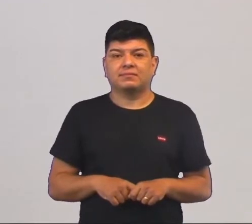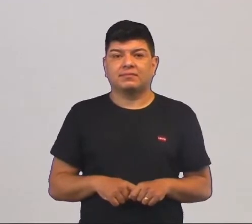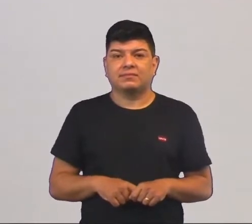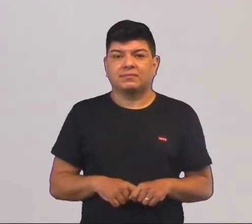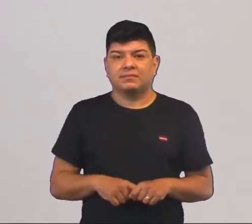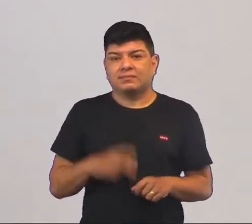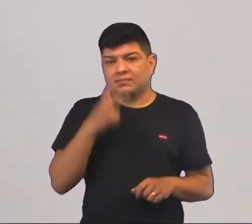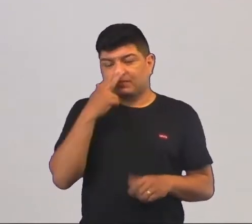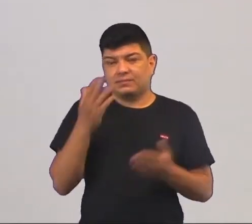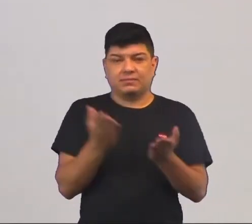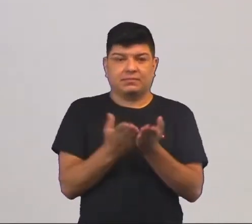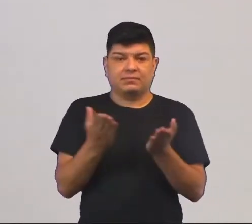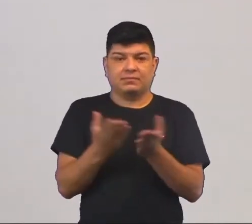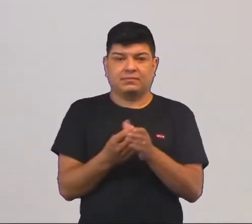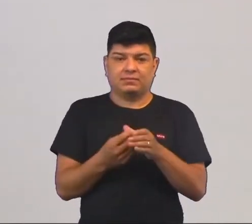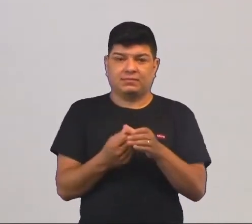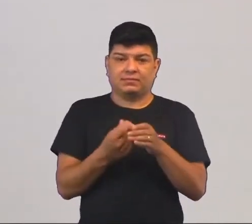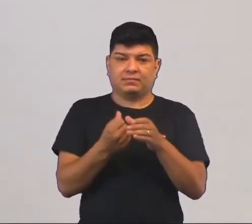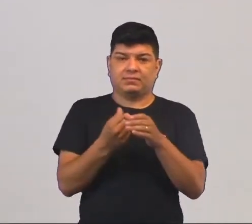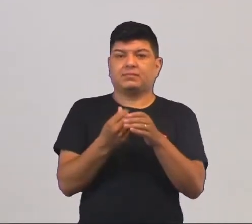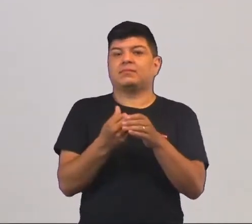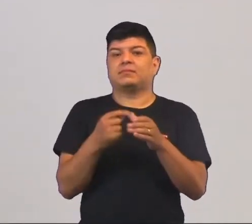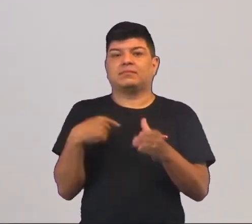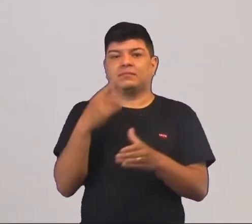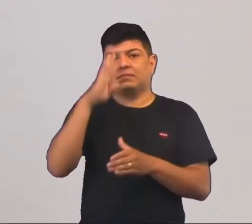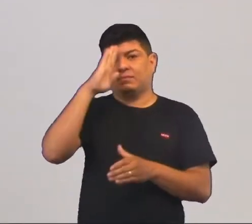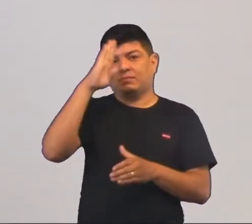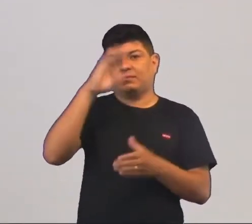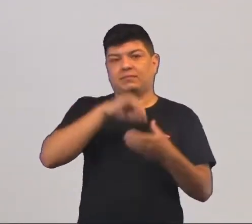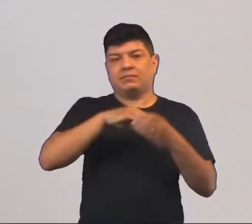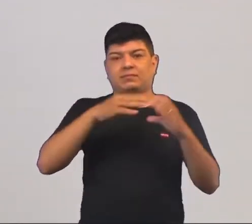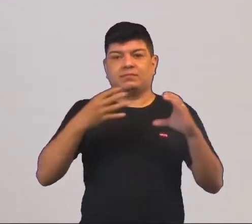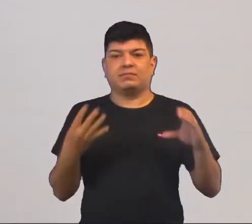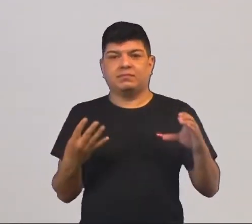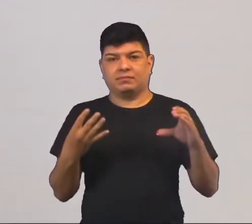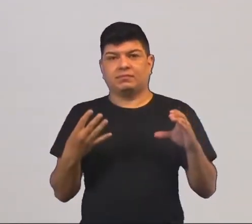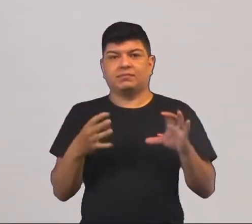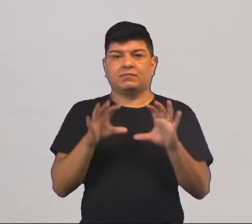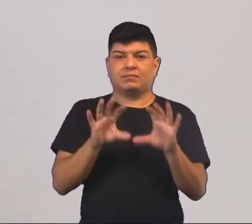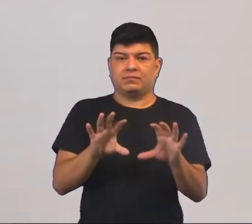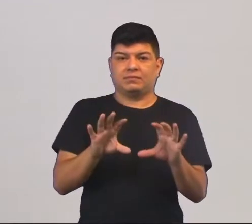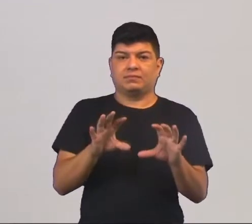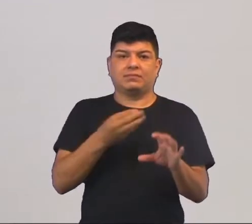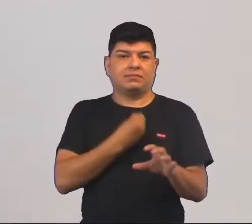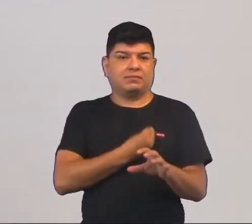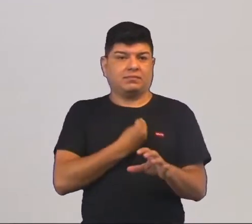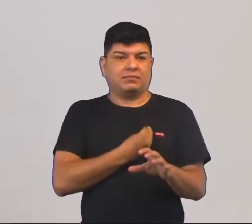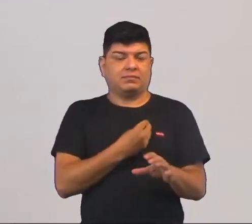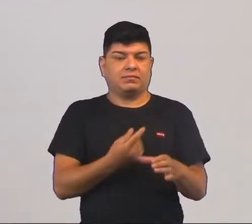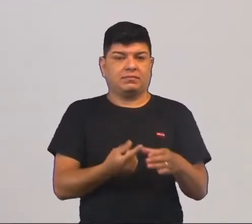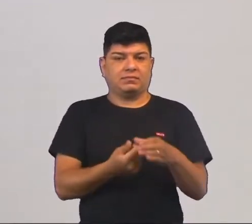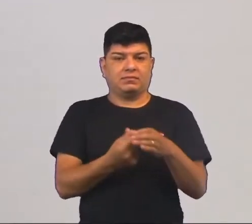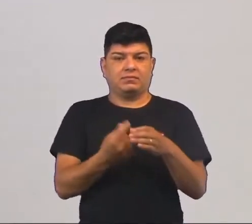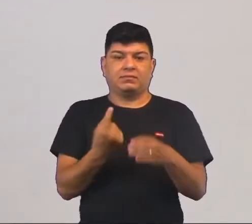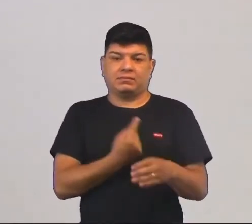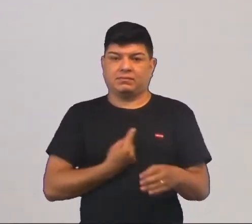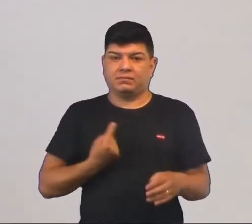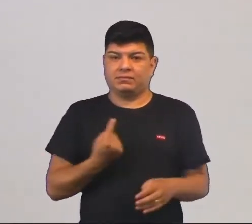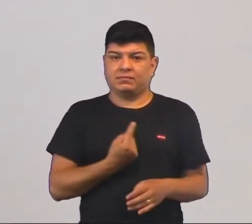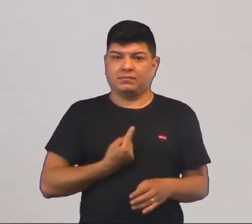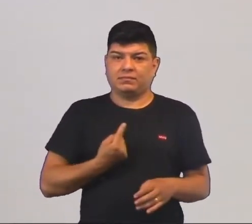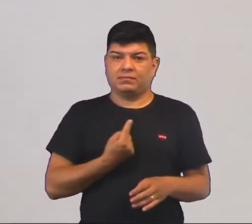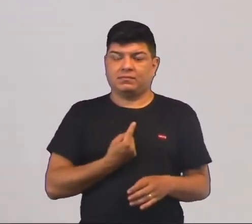Ocidente cristão capitalista, São uma das nossas principais características, está o meio de vida capitalista, o